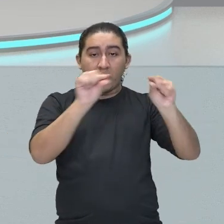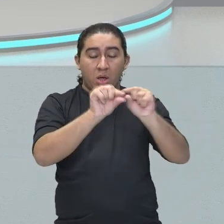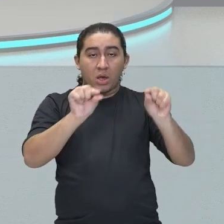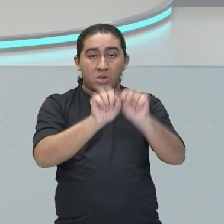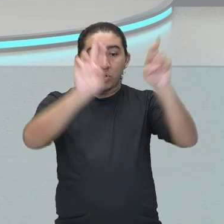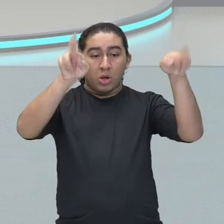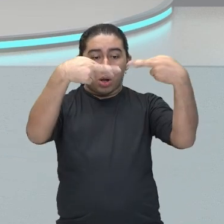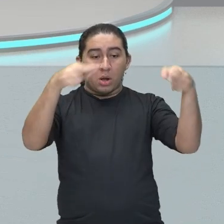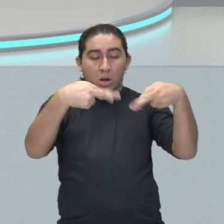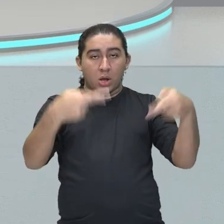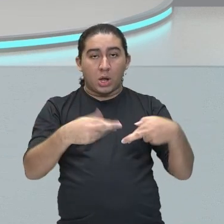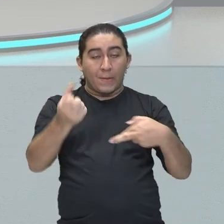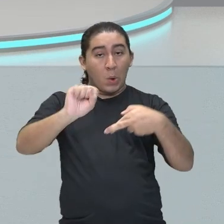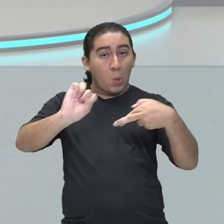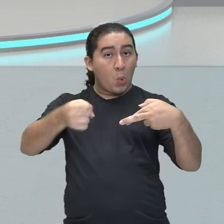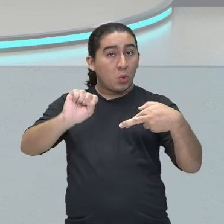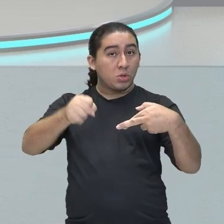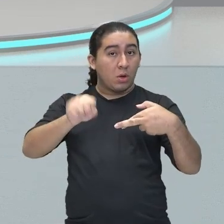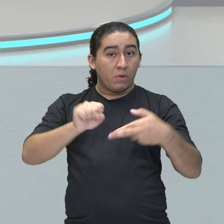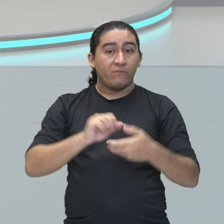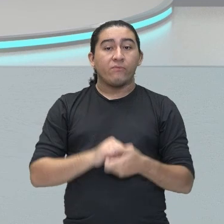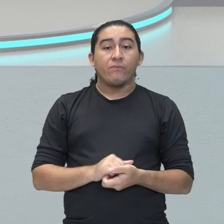8.816 versos,